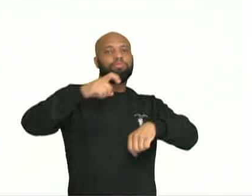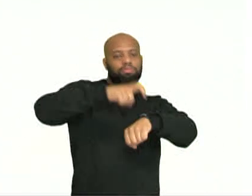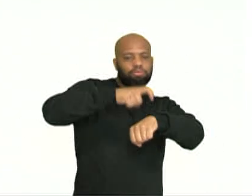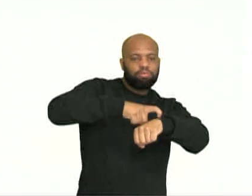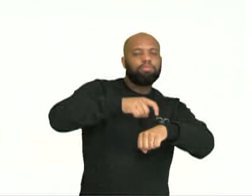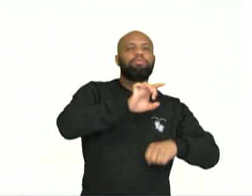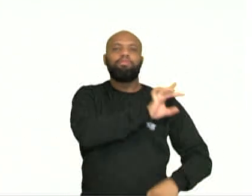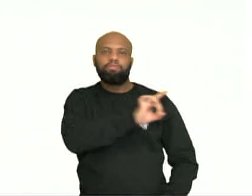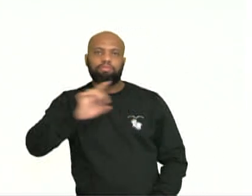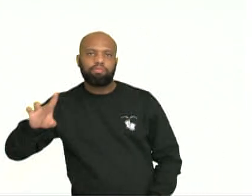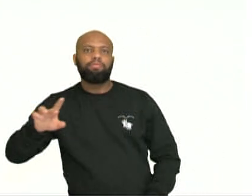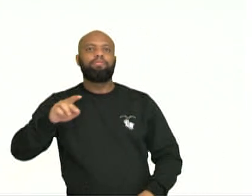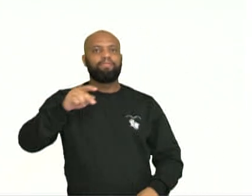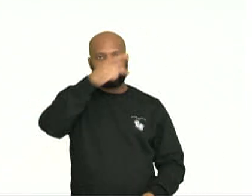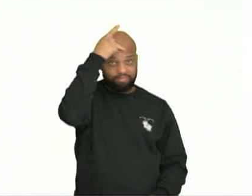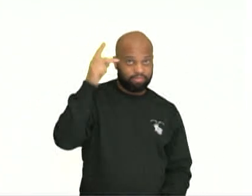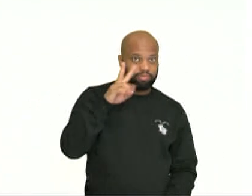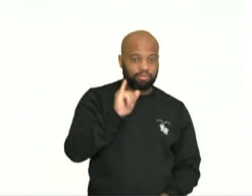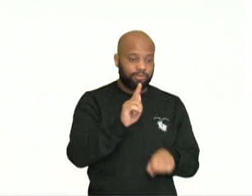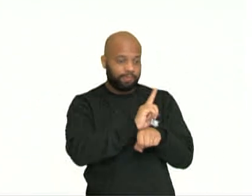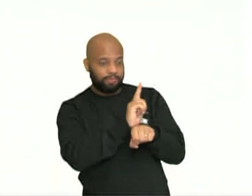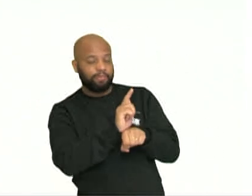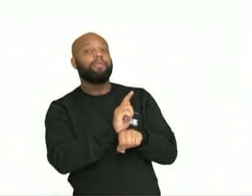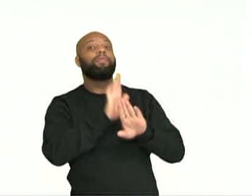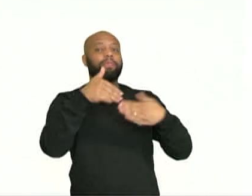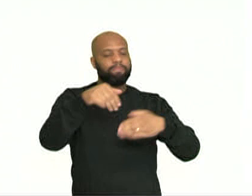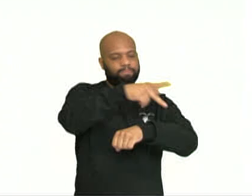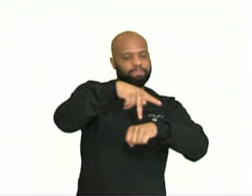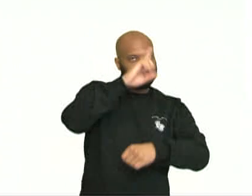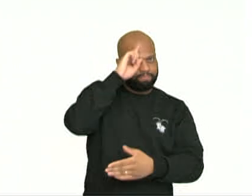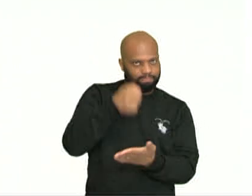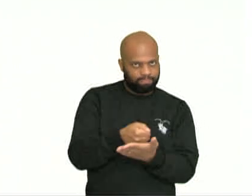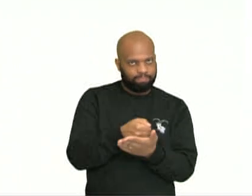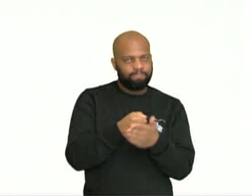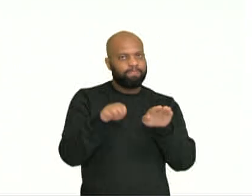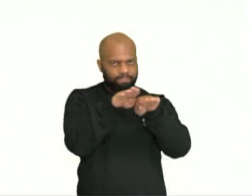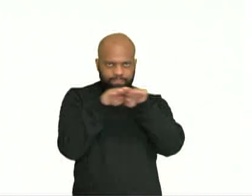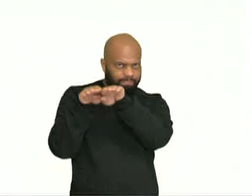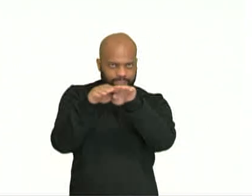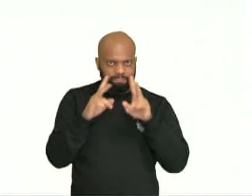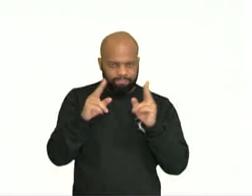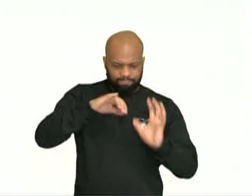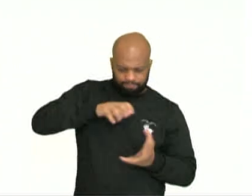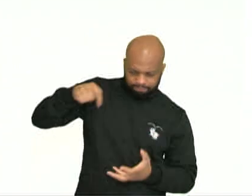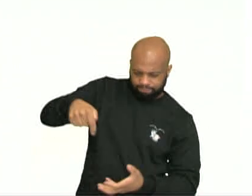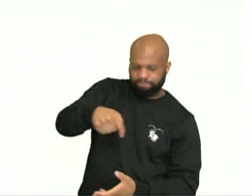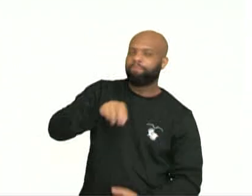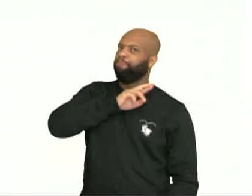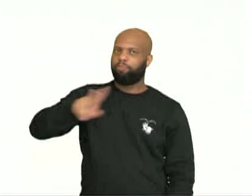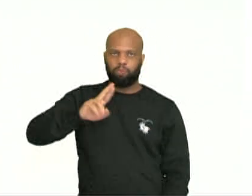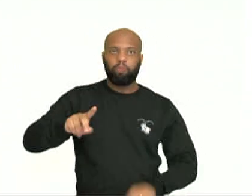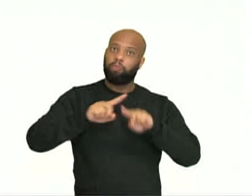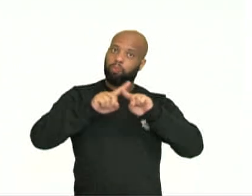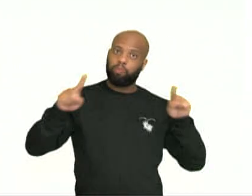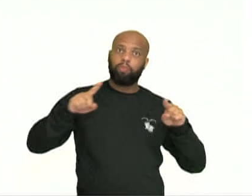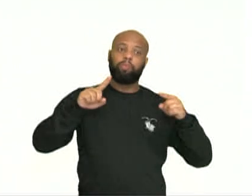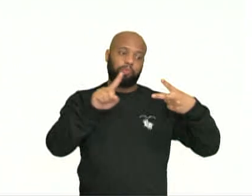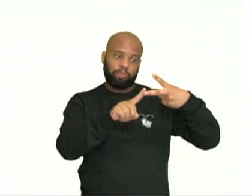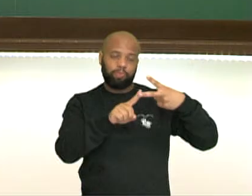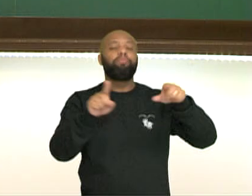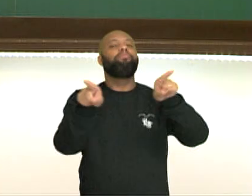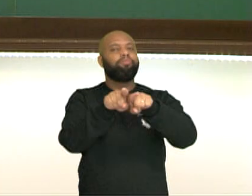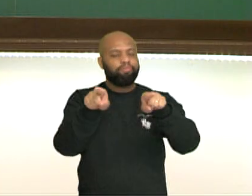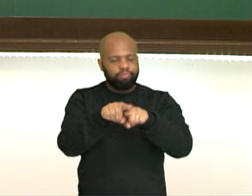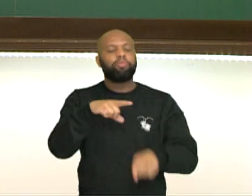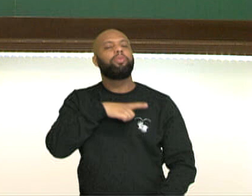cada governante fica é o país que decide. Então, não é uma coisa homogênea no planeta. Mas ainda existe a